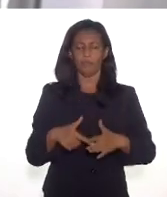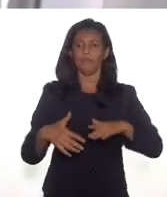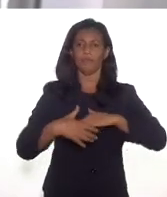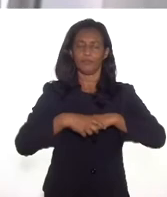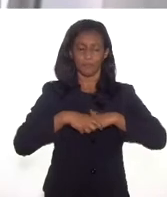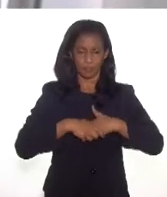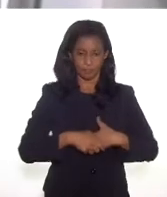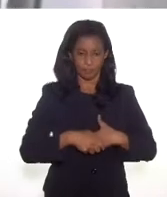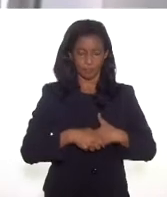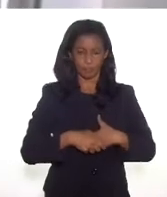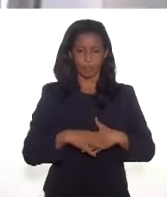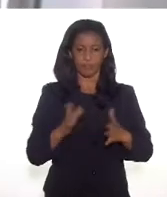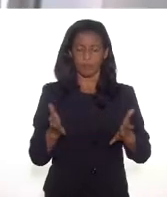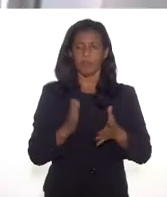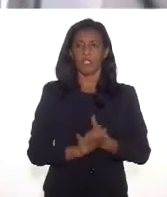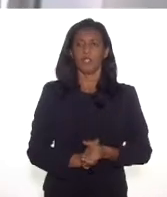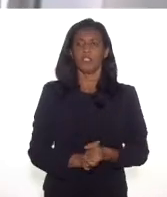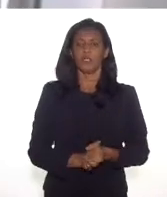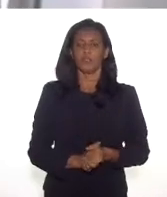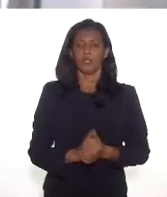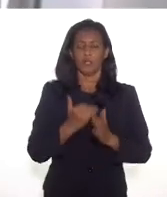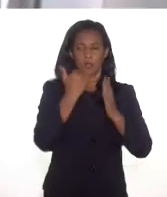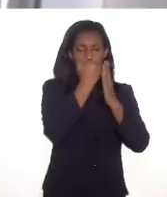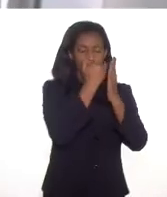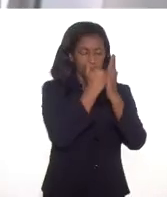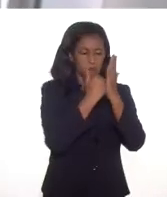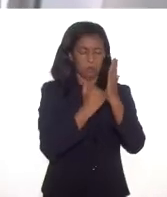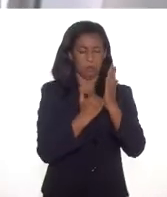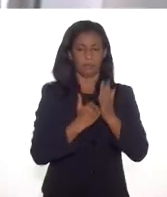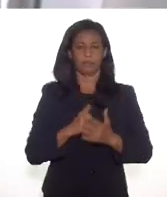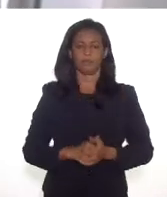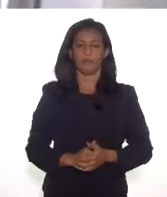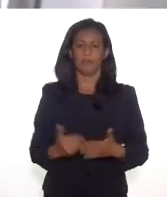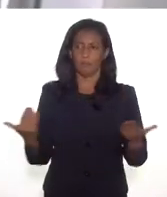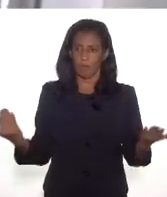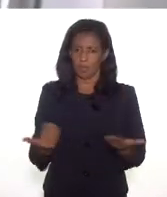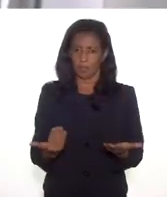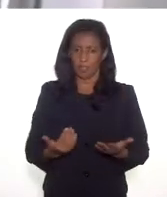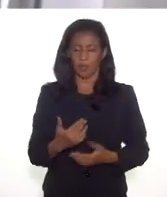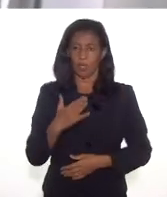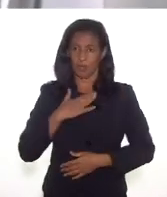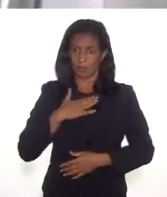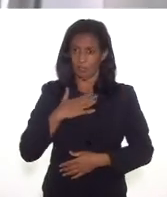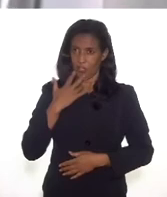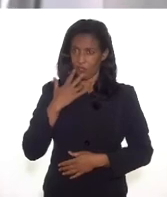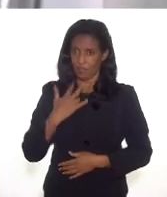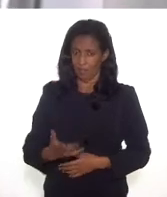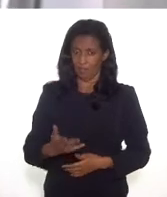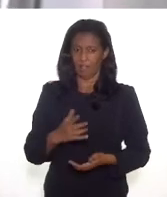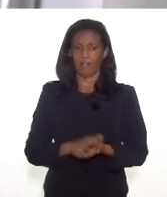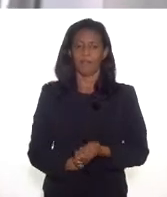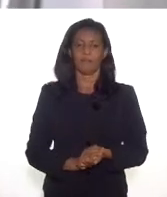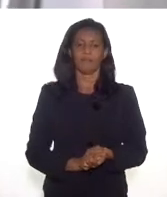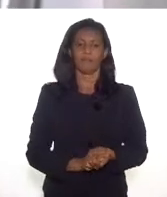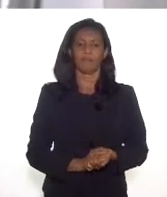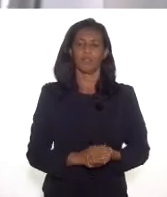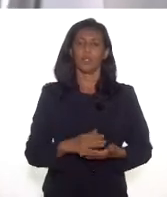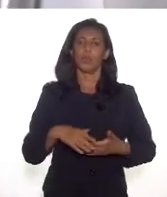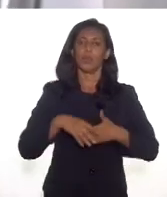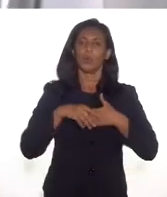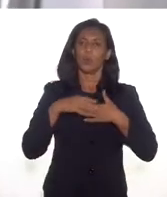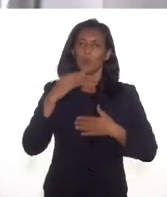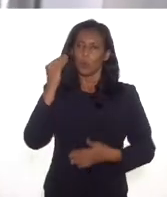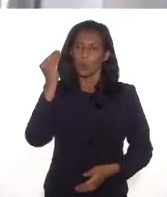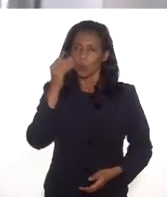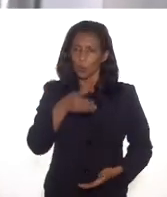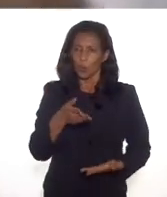Vossa Excelência. Já o fiz durante a ordem do dia, mas faço agora na minha vez na tribuna para dizer que um deputado com a experiência